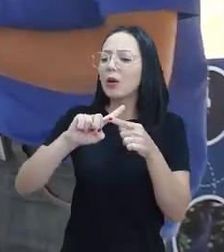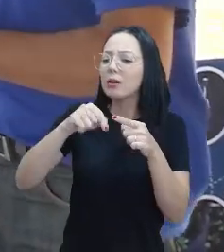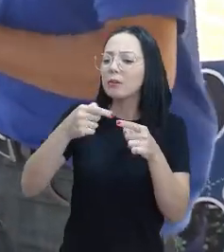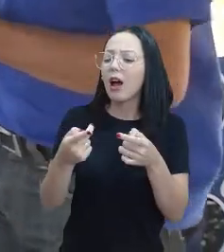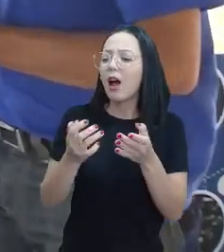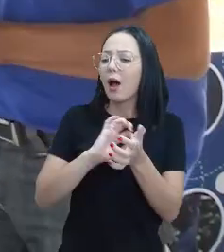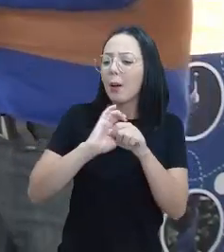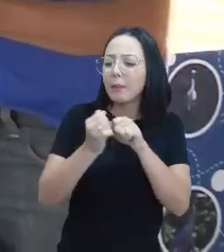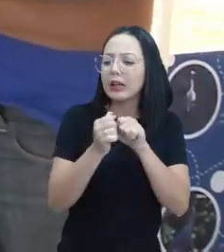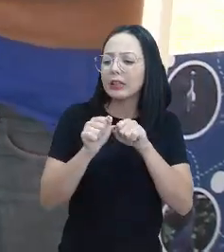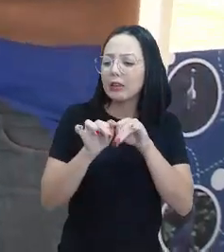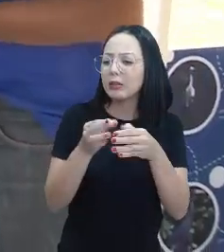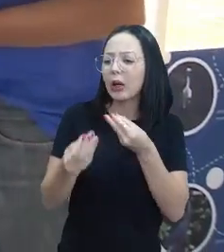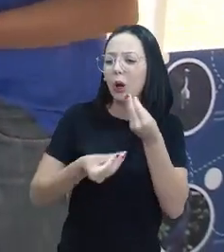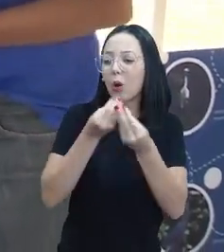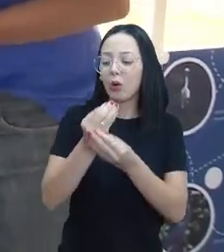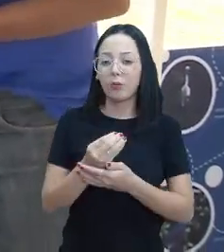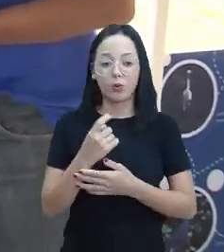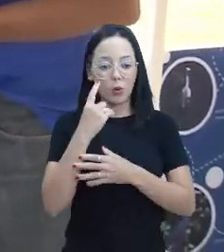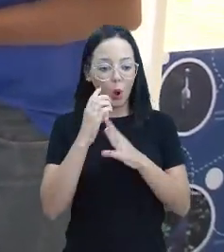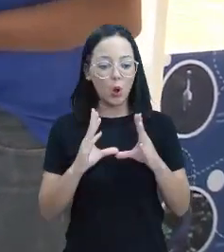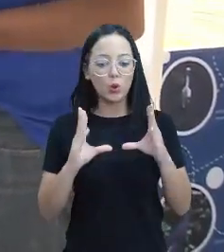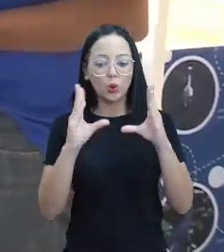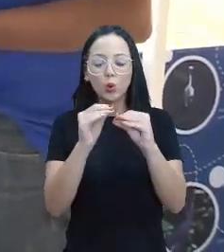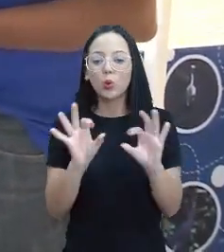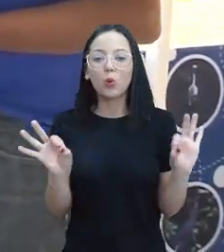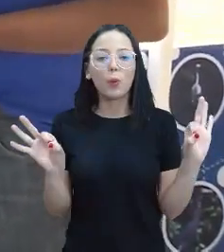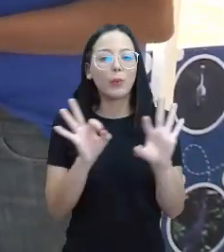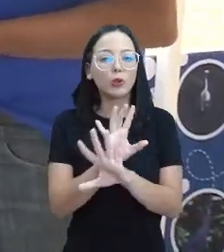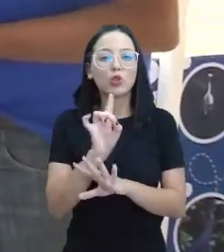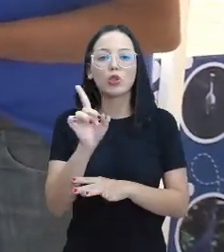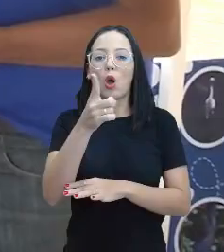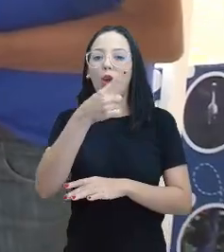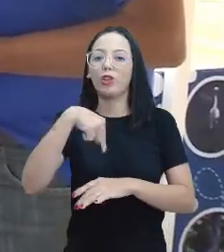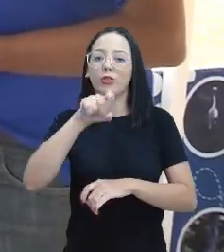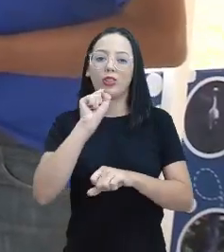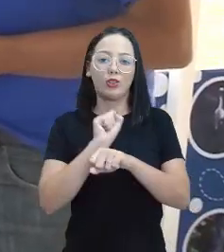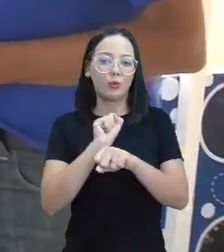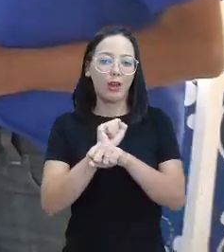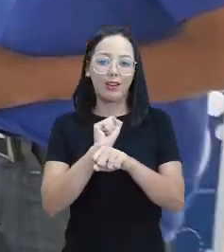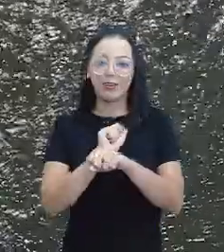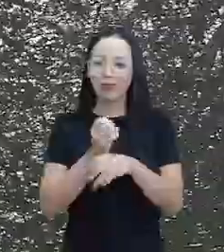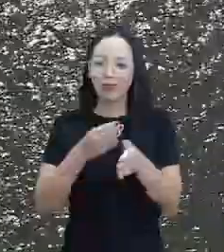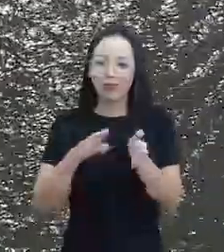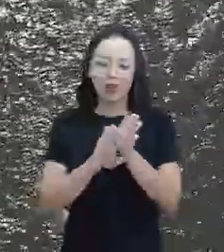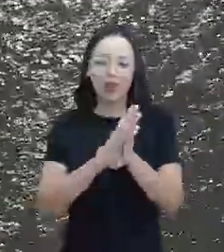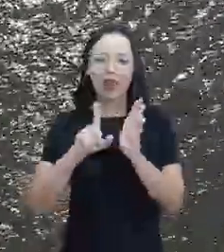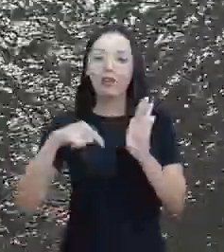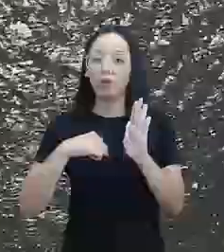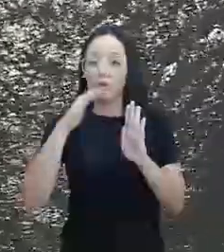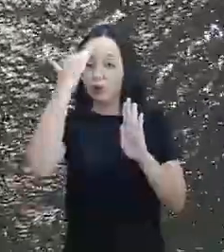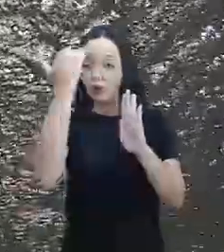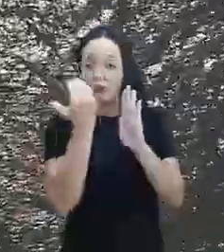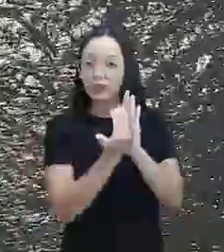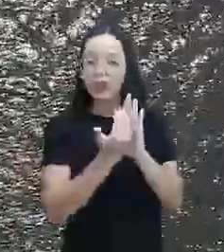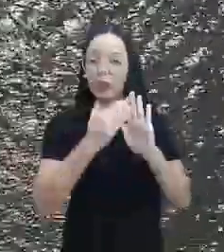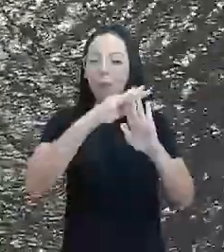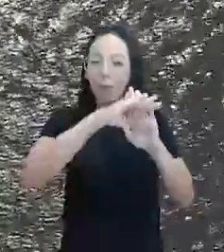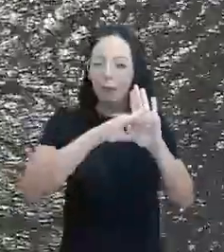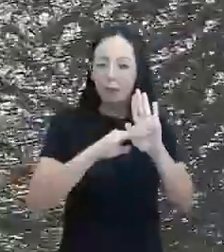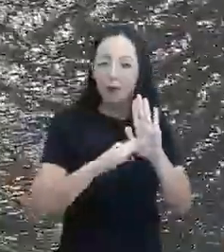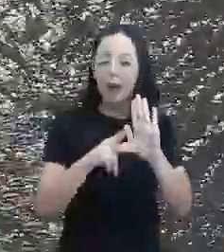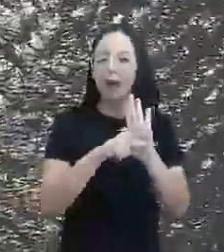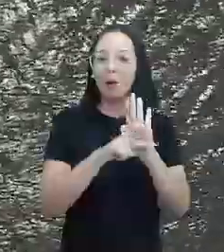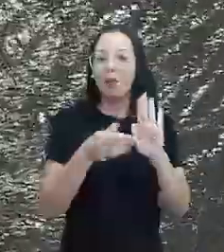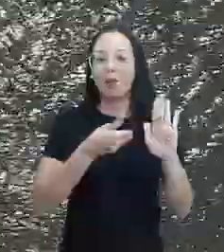eles aqui como é que são preparados. Tudo pronto, só esperando eles chegarem. Estamos obedecendo todos os protocolos da